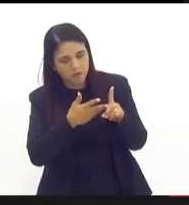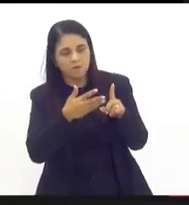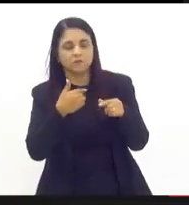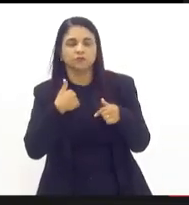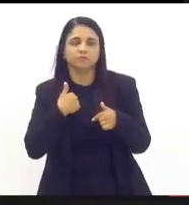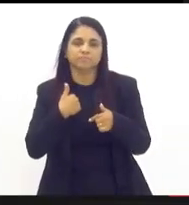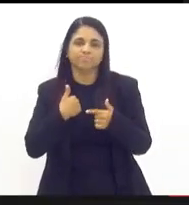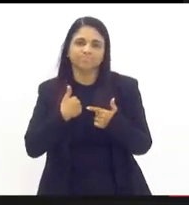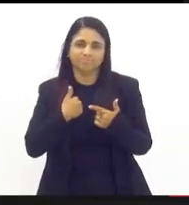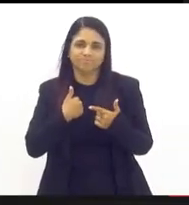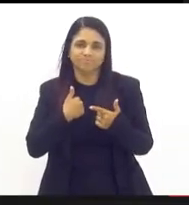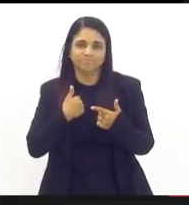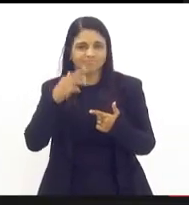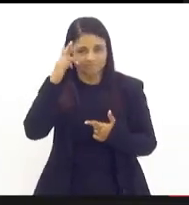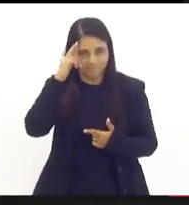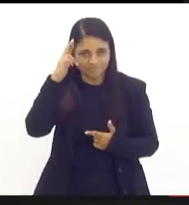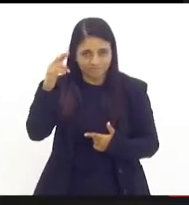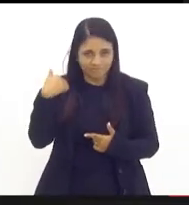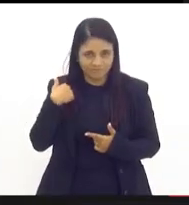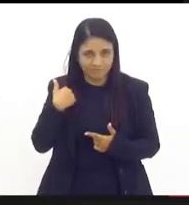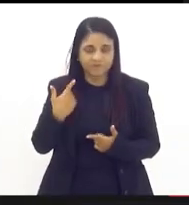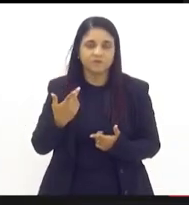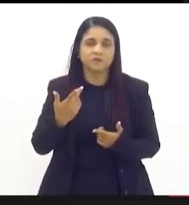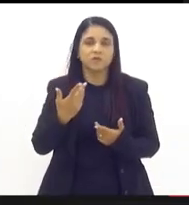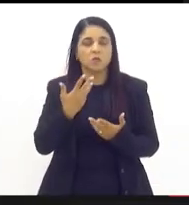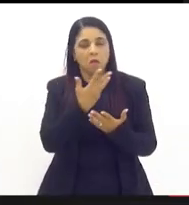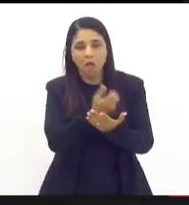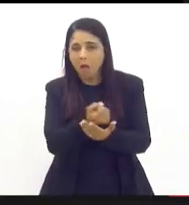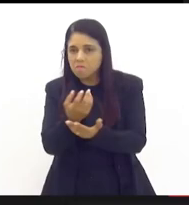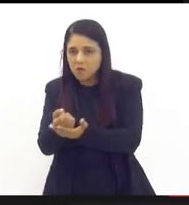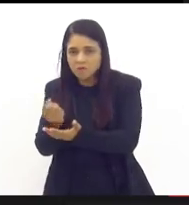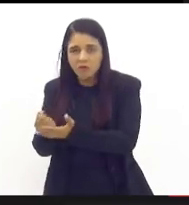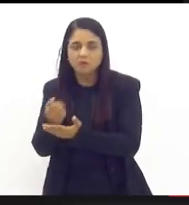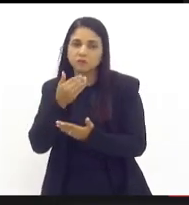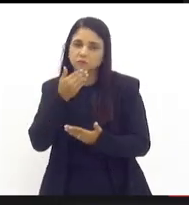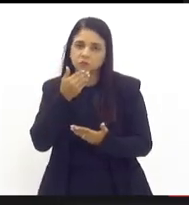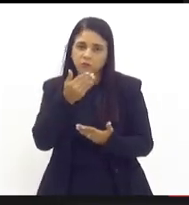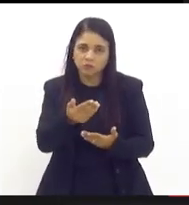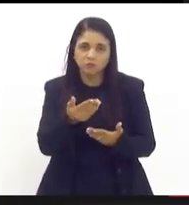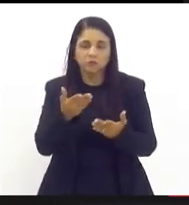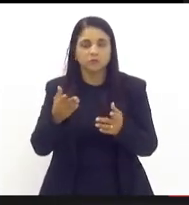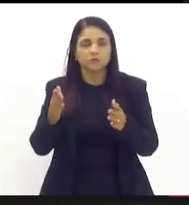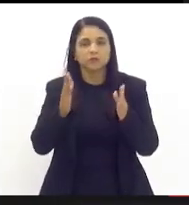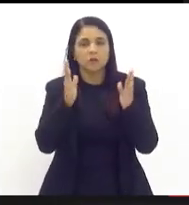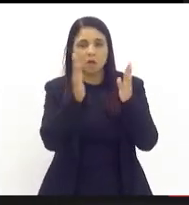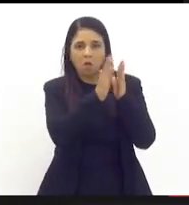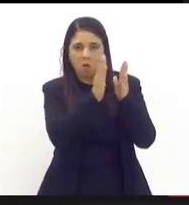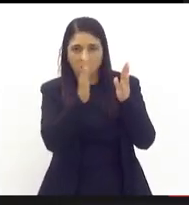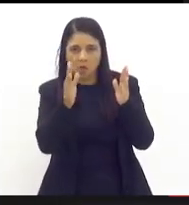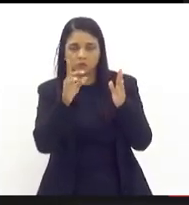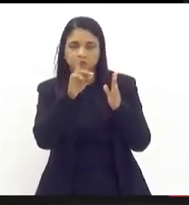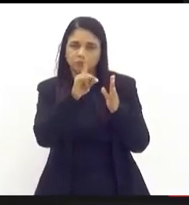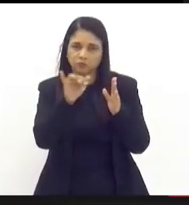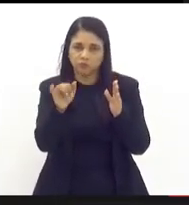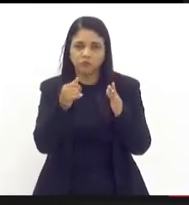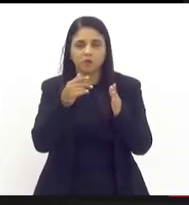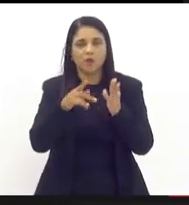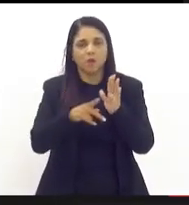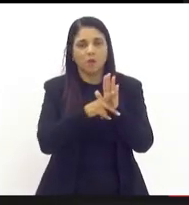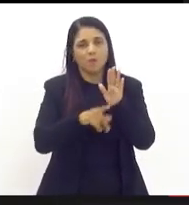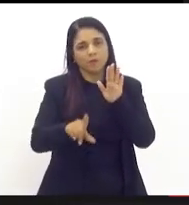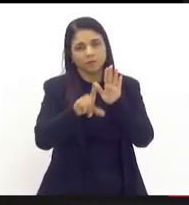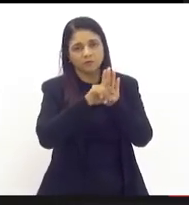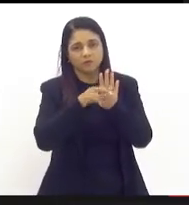de ter aprovado né pelos meus pares aí a solicitação de inclusão na ordem do dia repetindo o projeto de